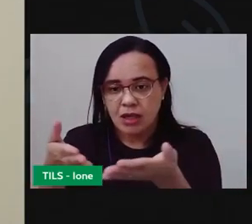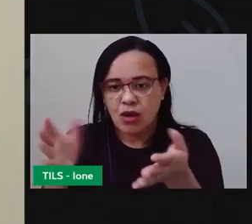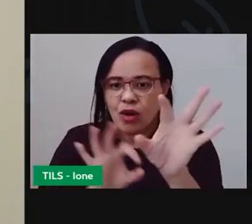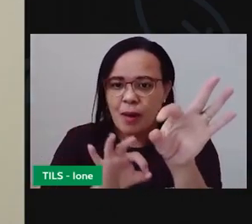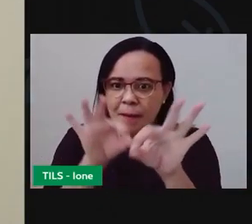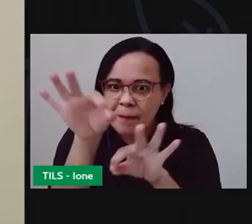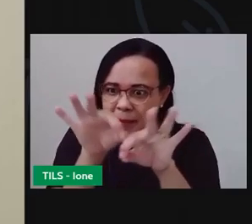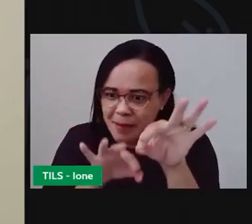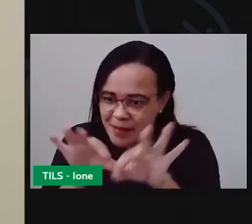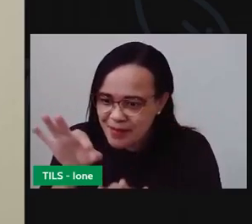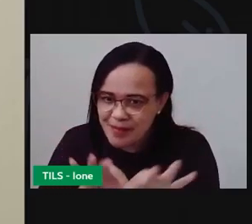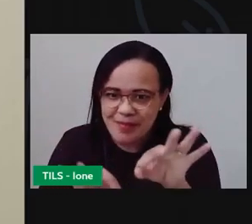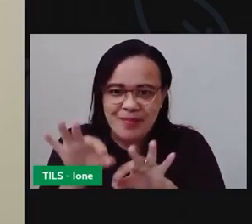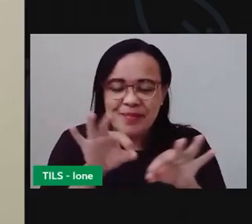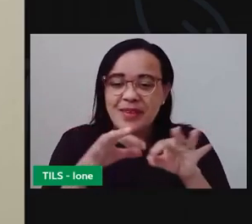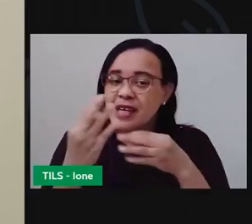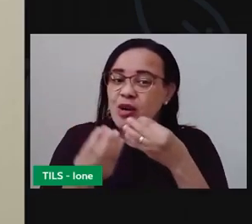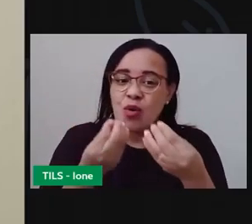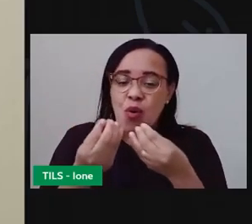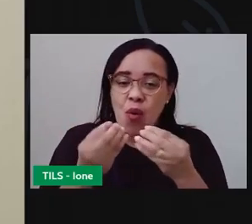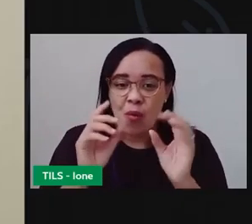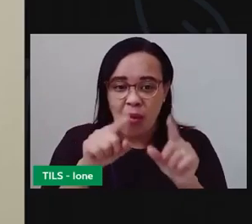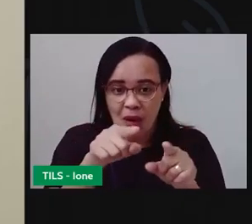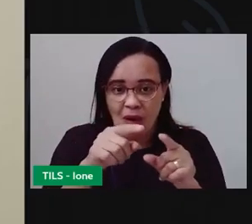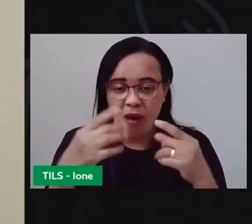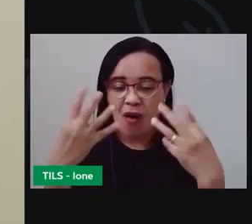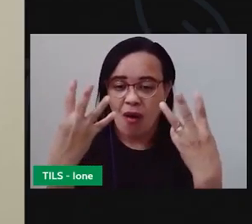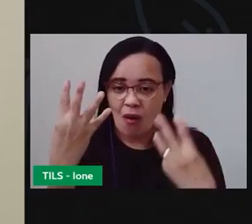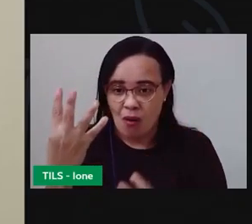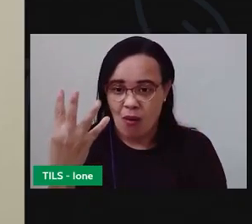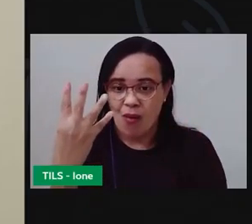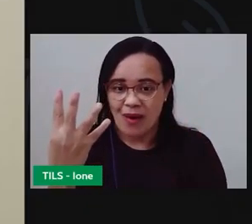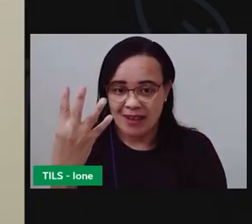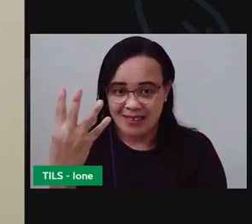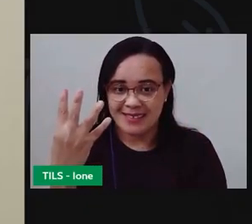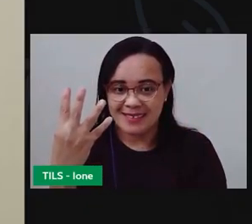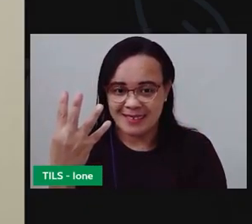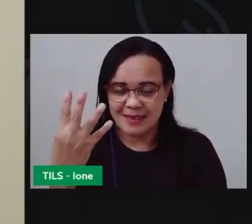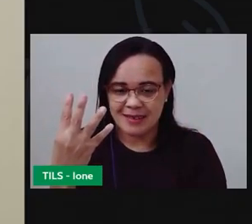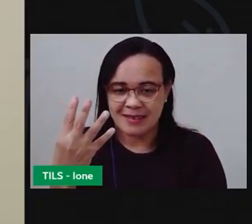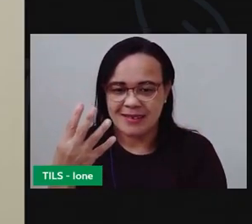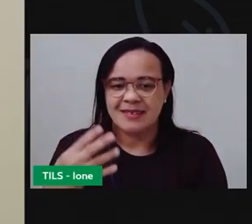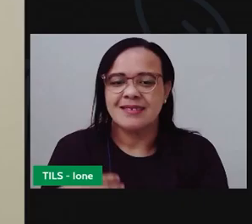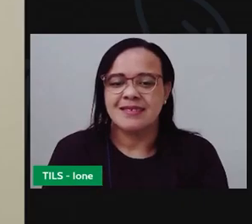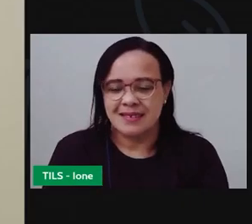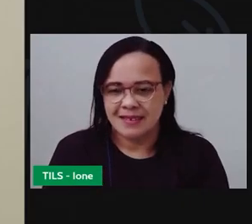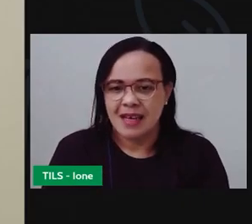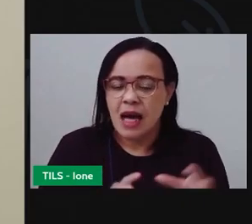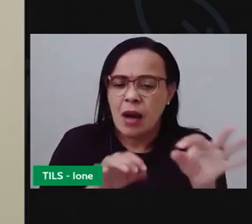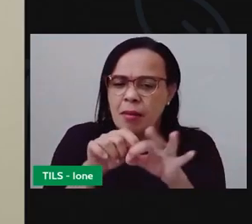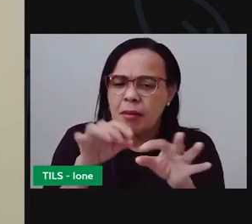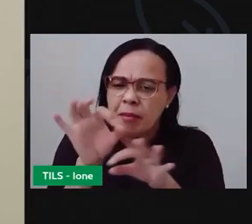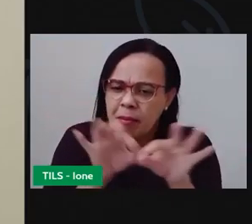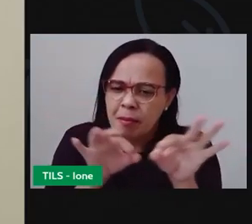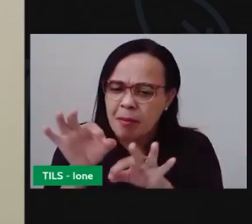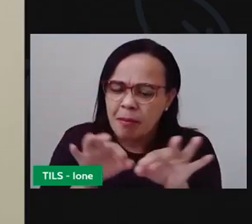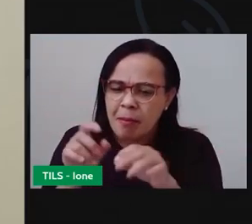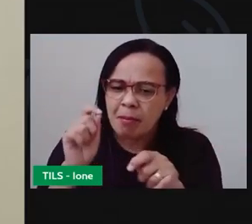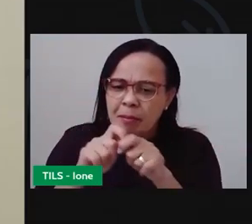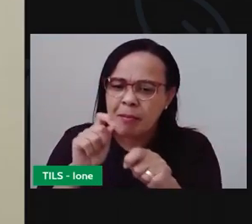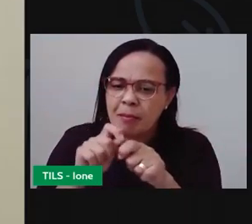gente montar. Ó, já tô aqui com as argolas prontas. Chegou a hora da gente montar.